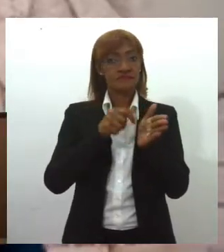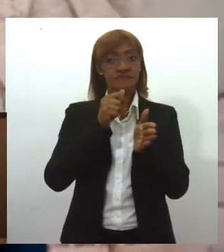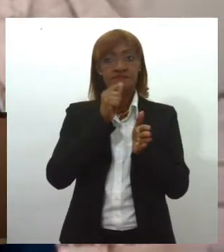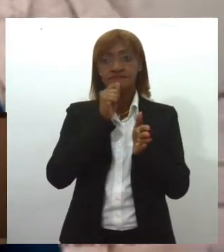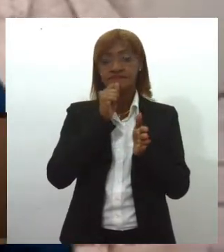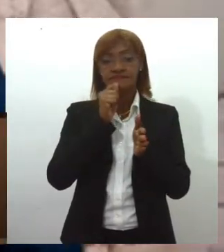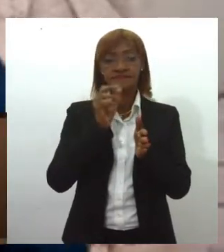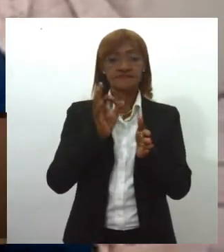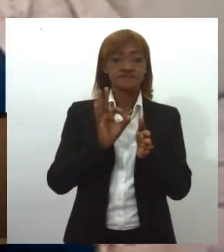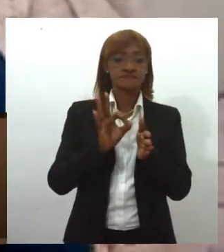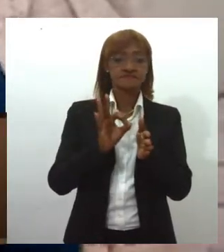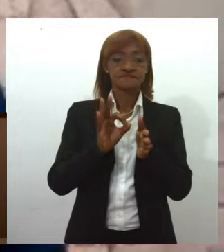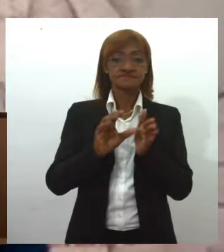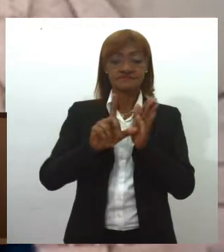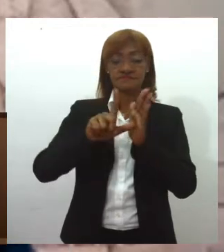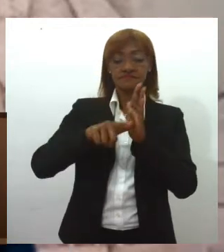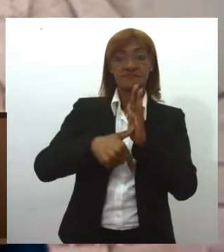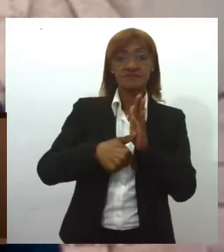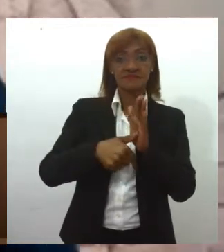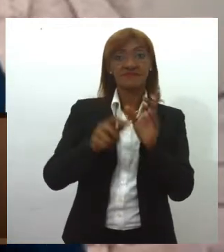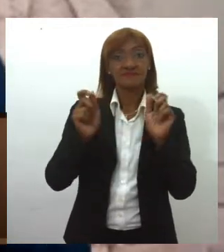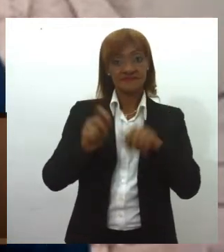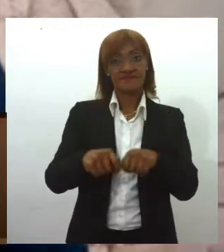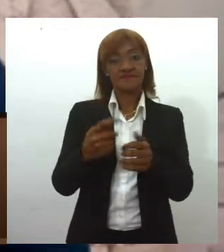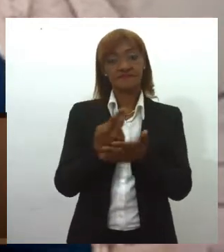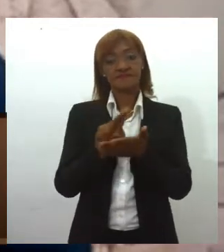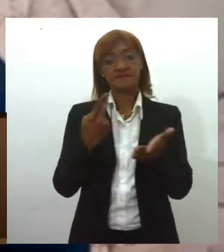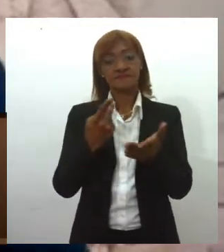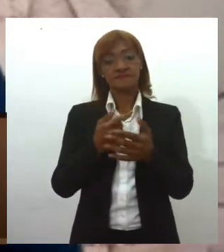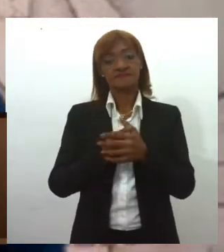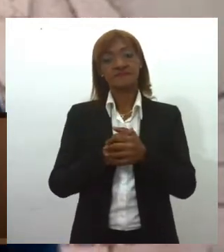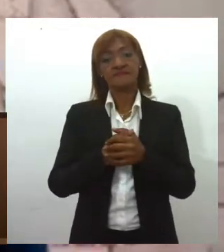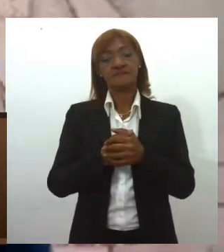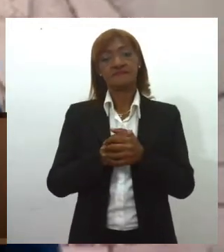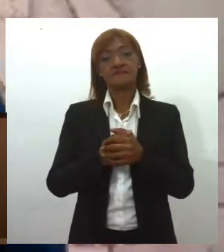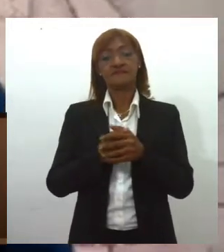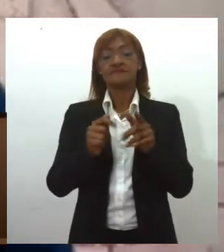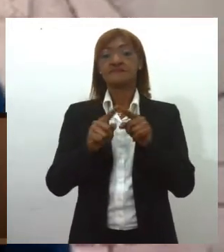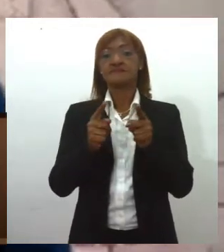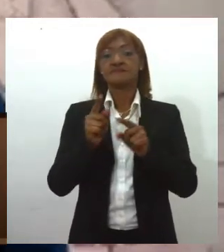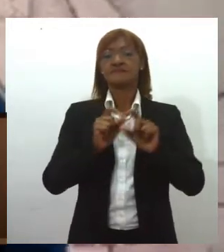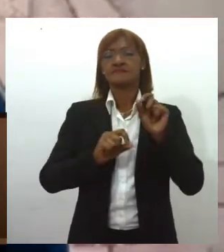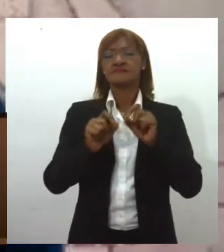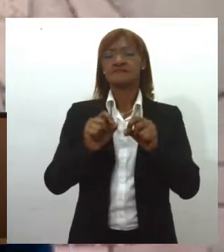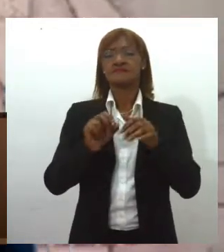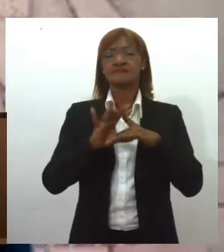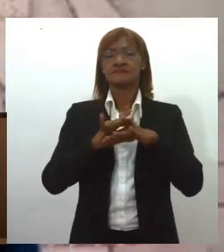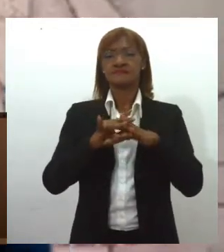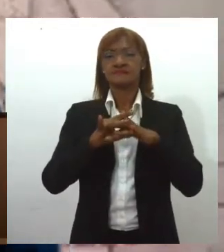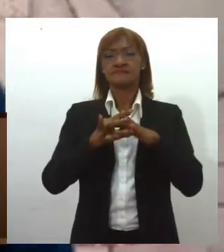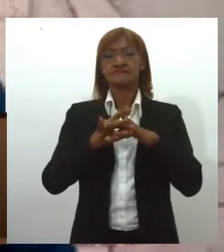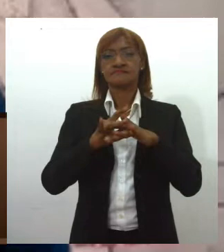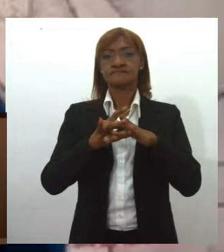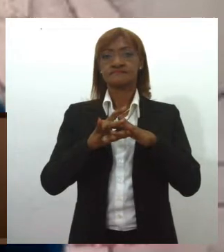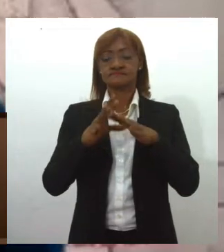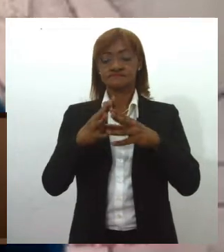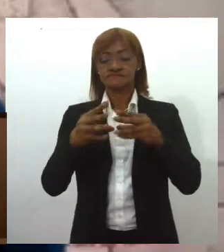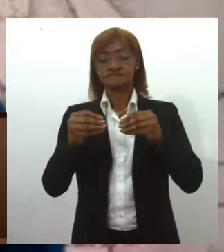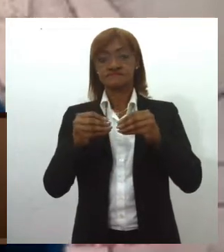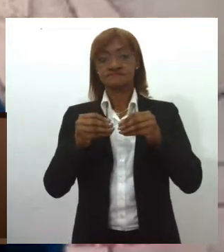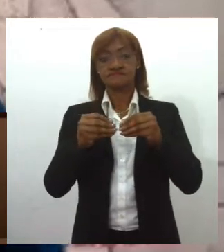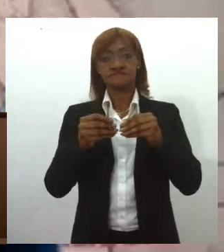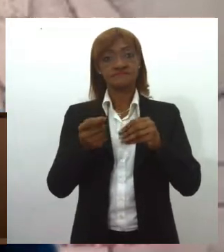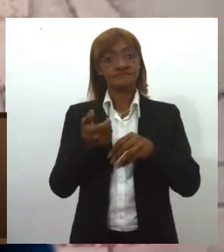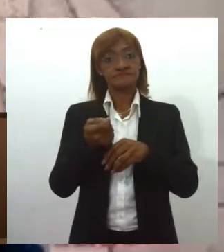estadios mais tardios, e isso diminui as chances de cura do paciente, como o doutor falou há